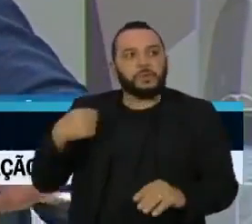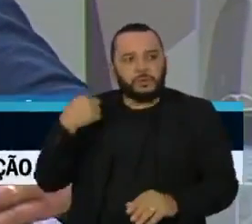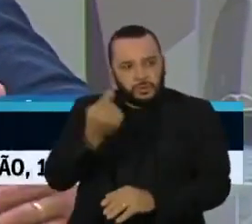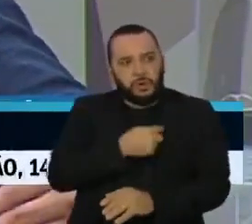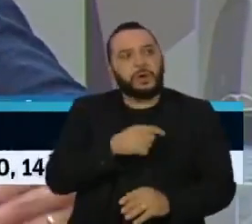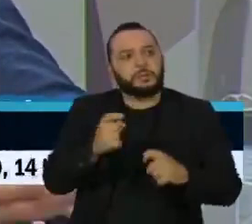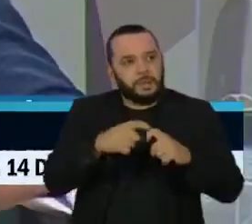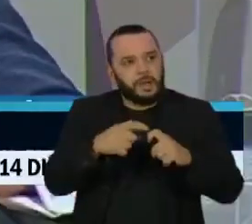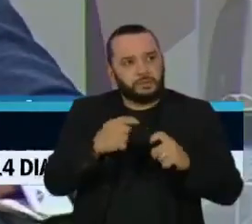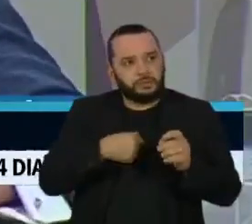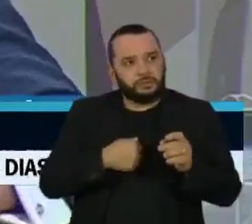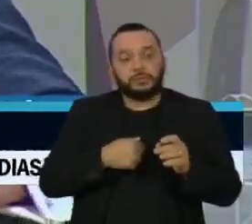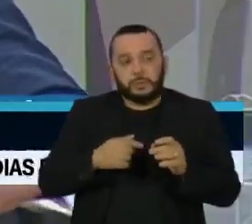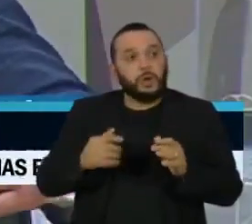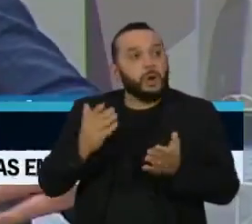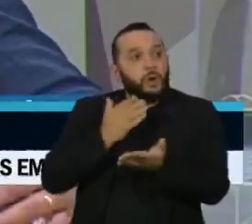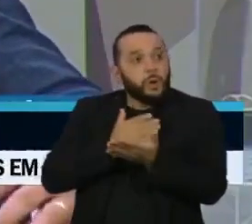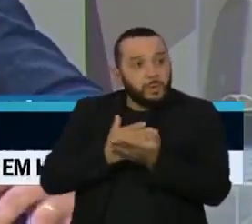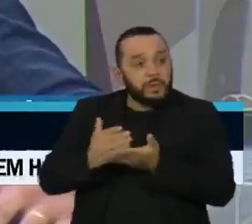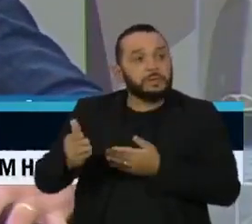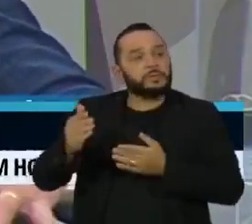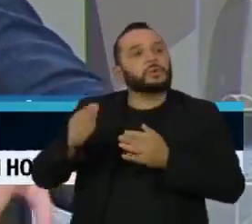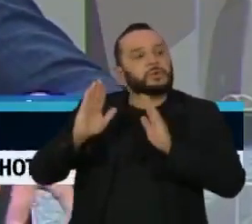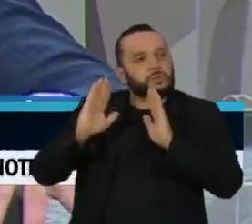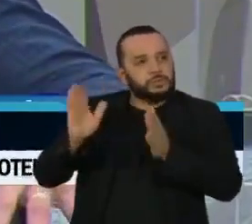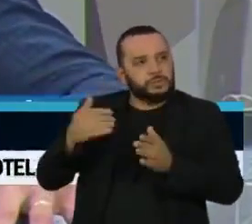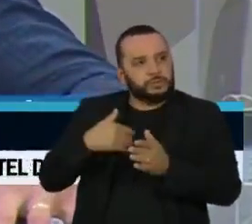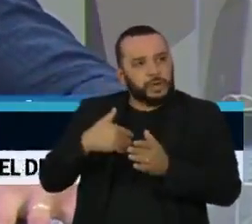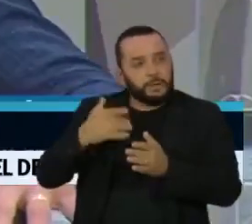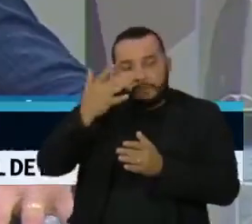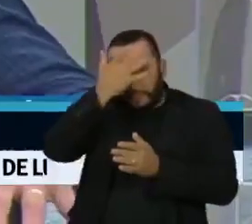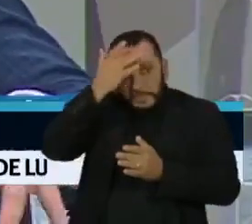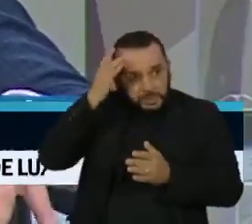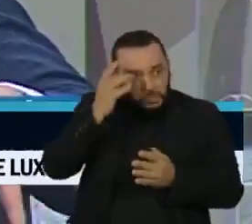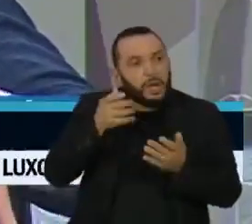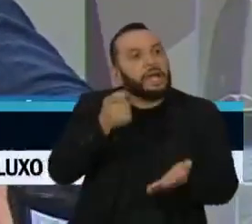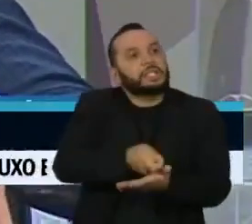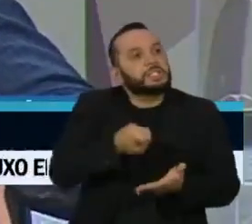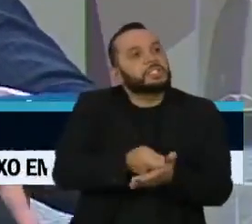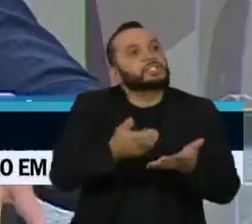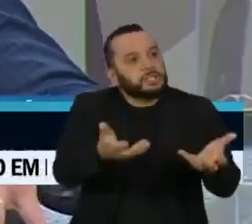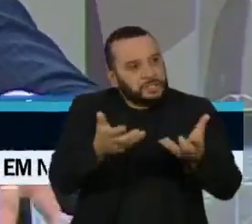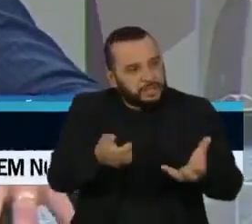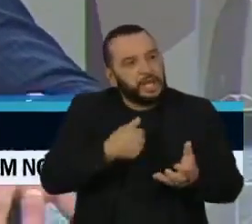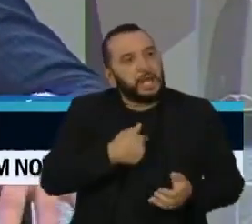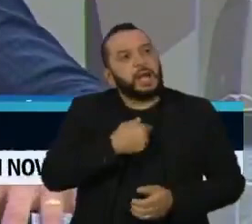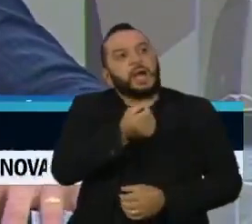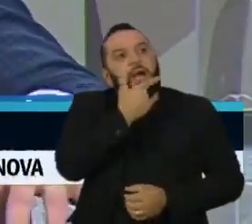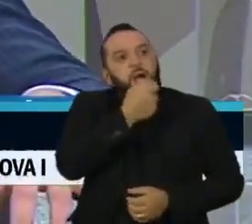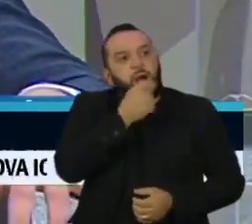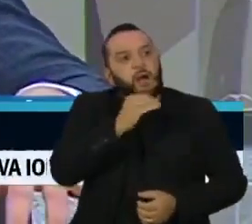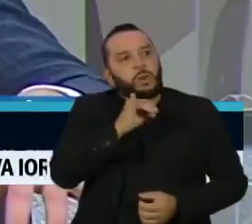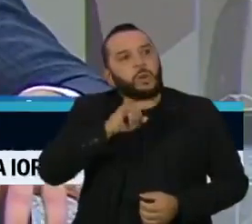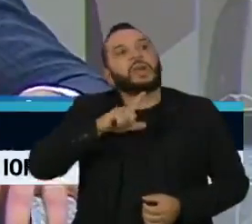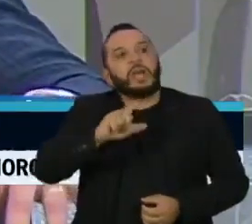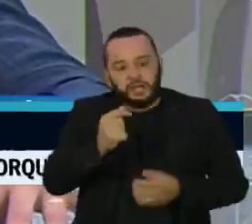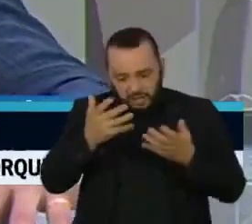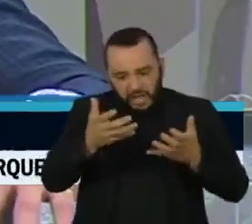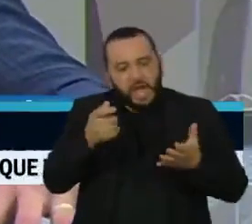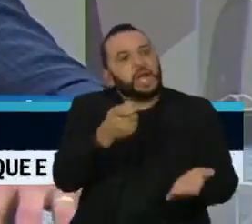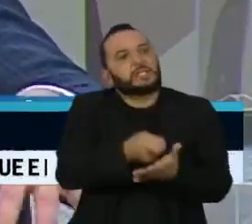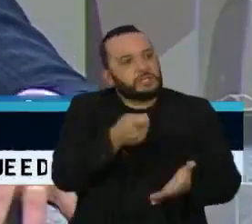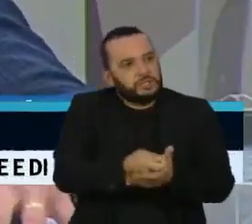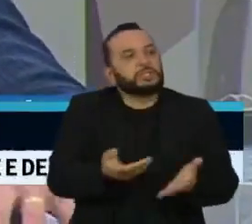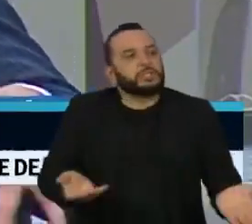médica e nós começamos a receber uma série de pacientes exigindo que nós também tivéssemos a possibilidade de oferecer a